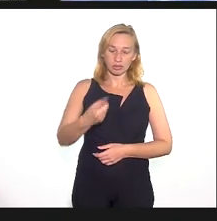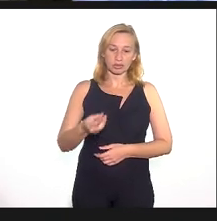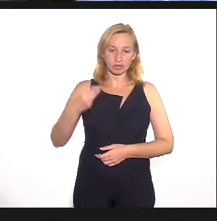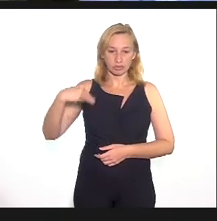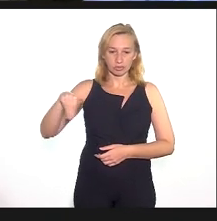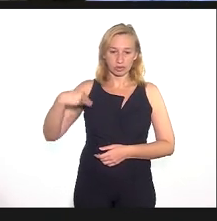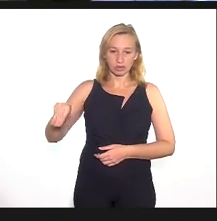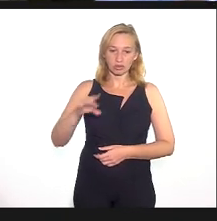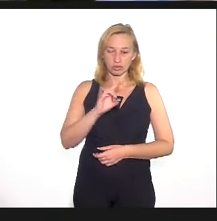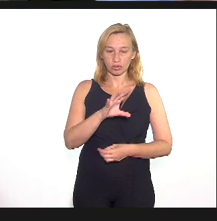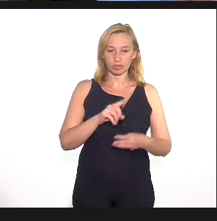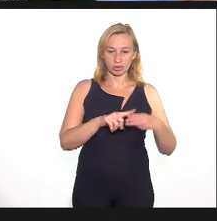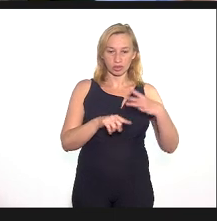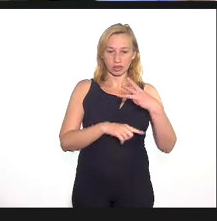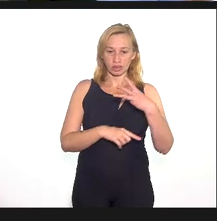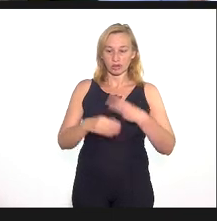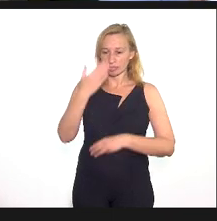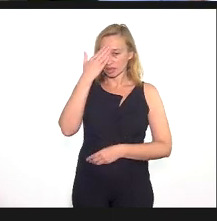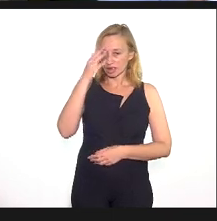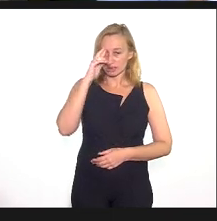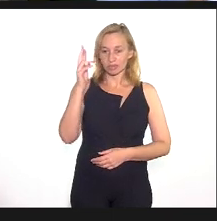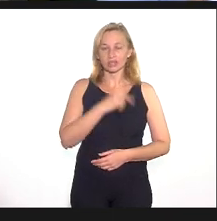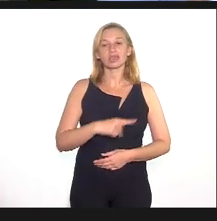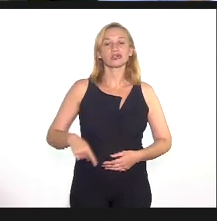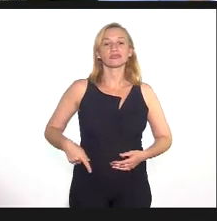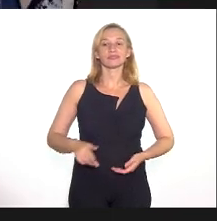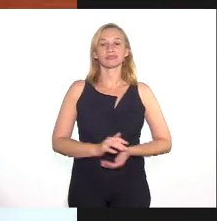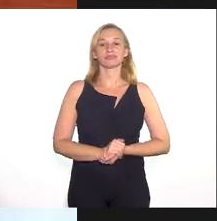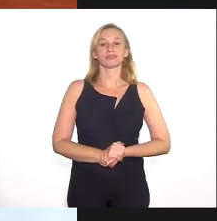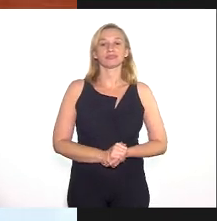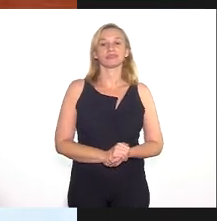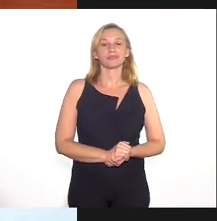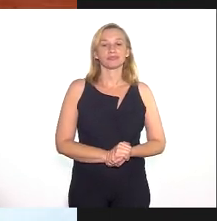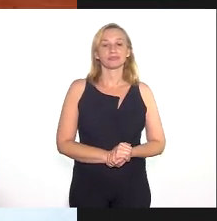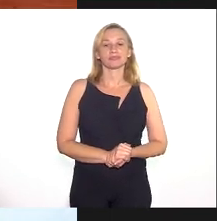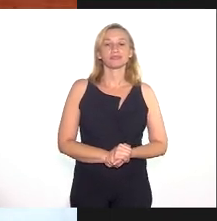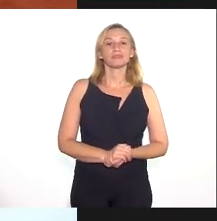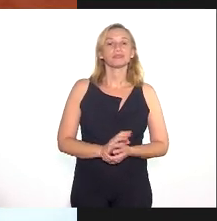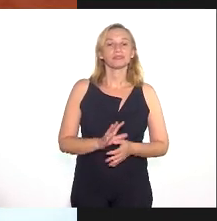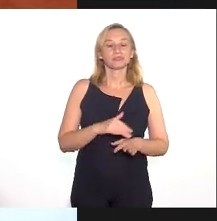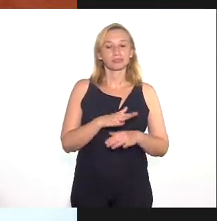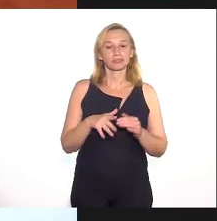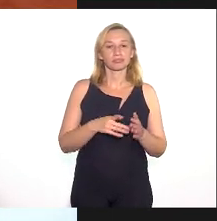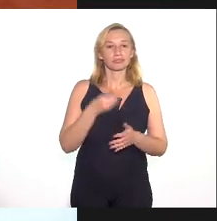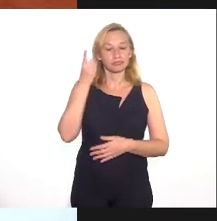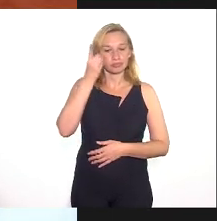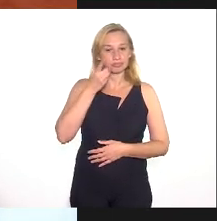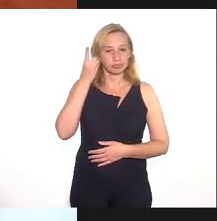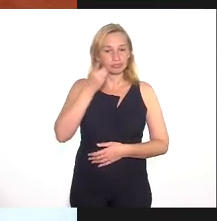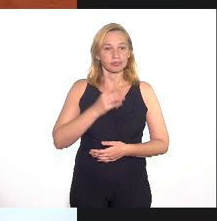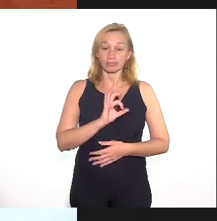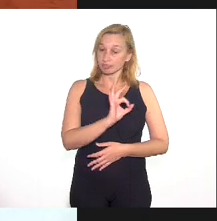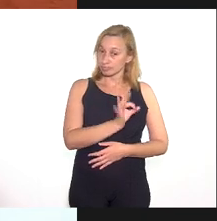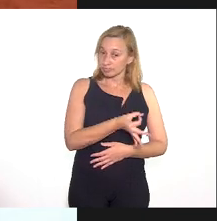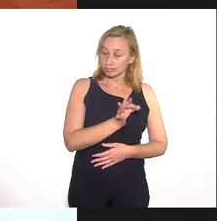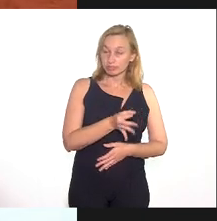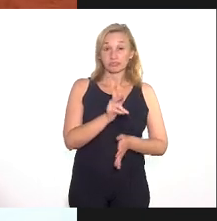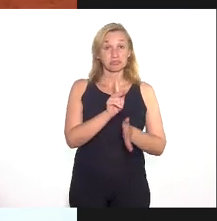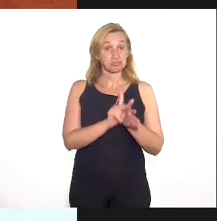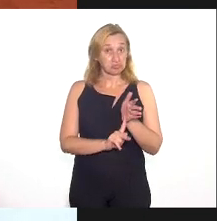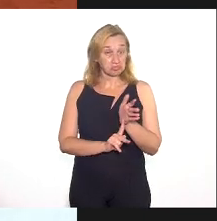mais inscrições. Obrigado, presidente, senhores deputados e deputadas. De fato, um